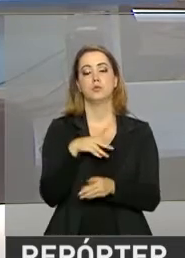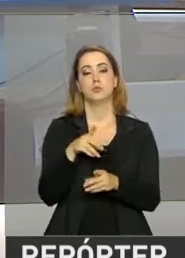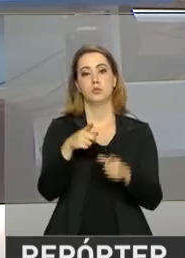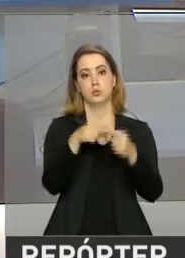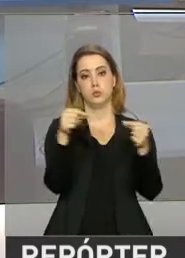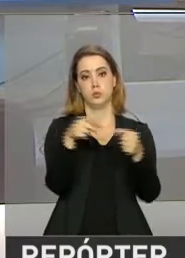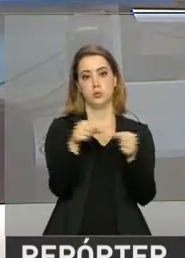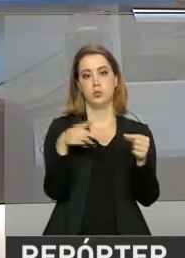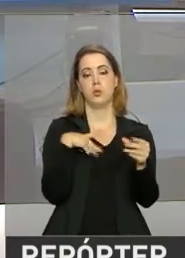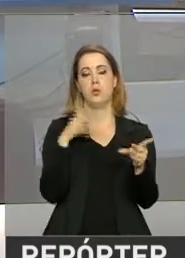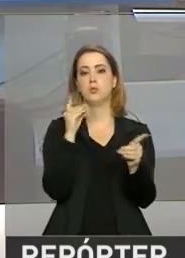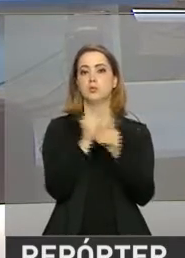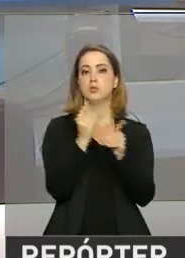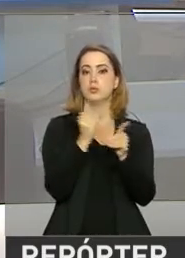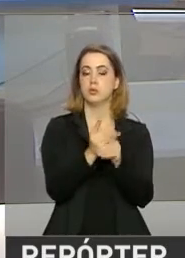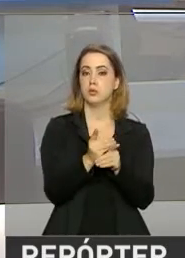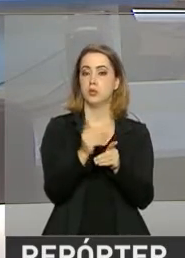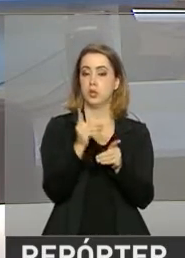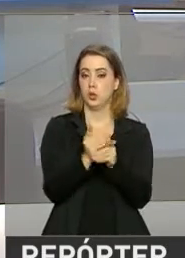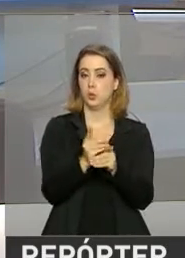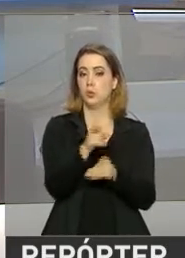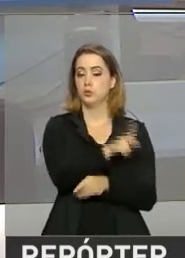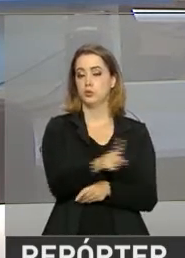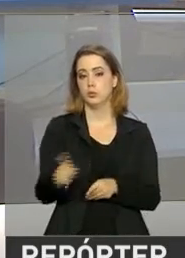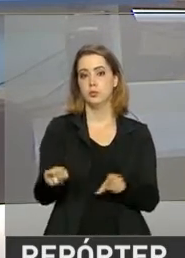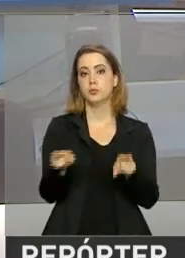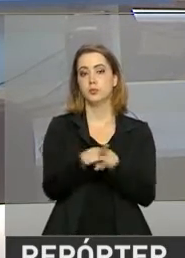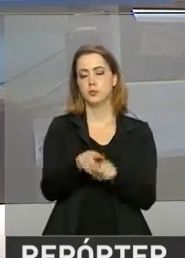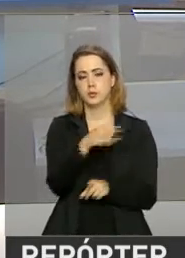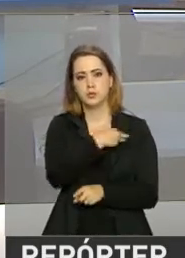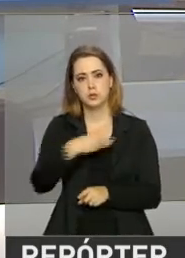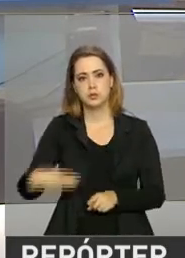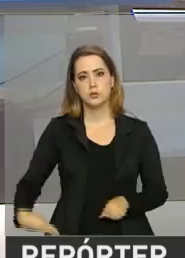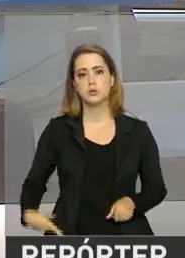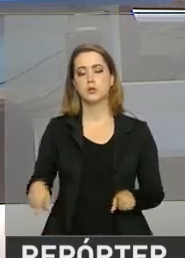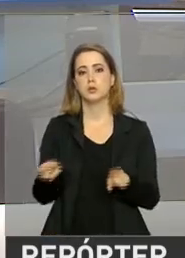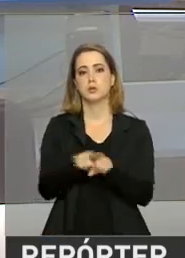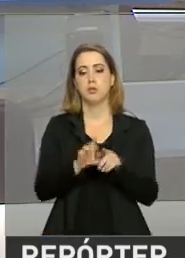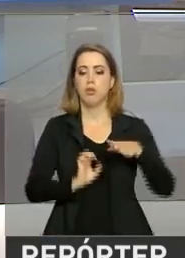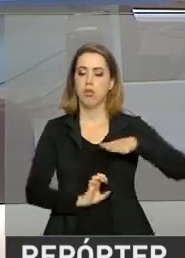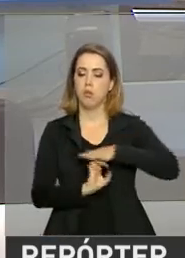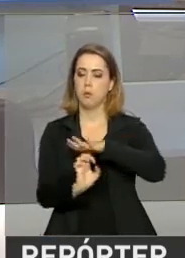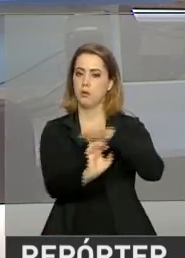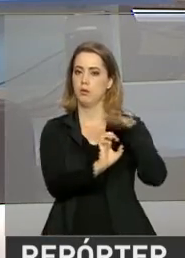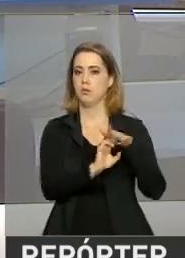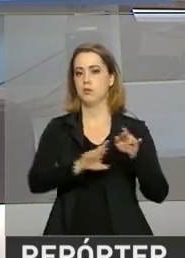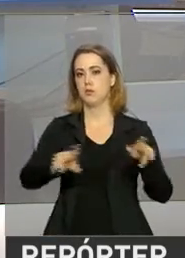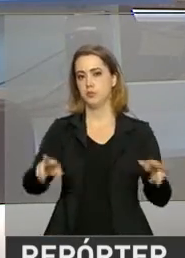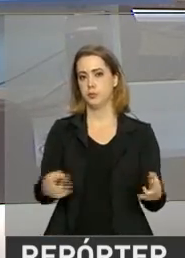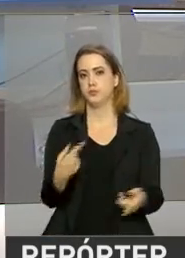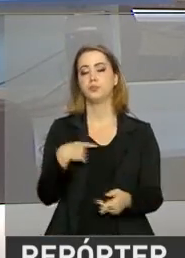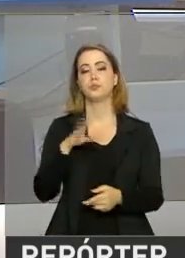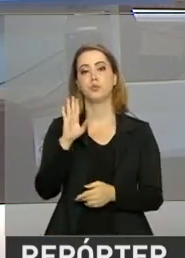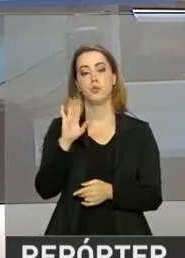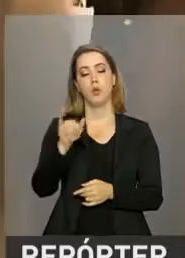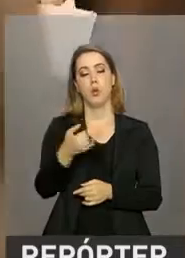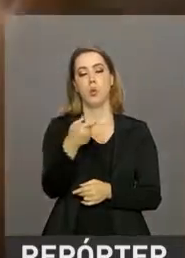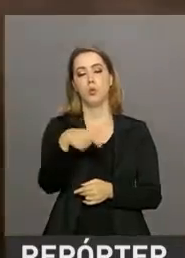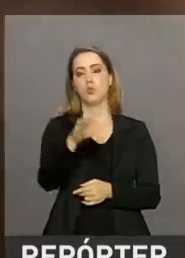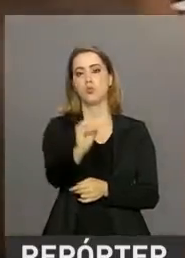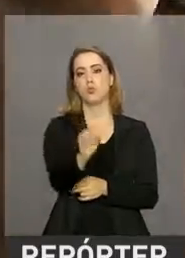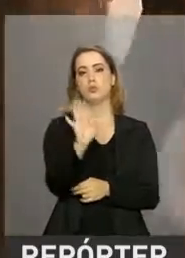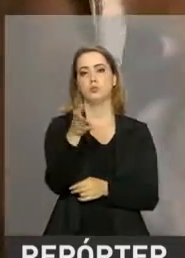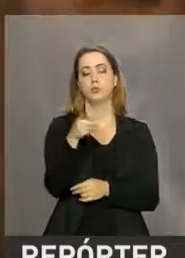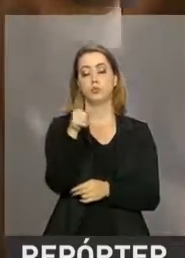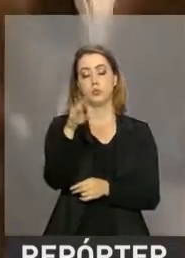além de reuniões com empresários e investidores o repórter joão pedro neto já está em tóquio e de lá traz os detalhes para a gente